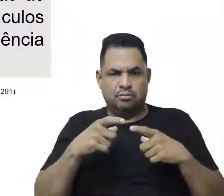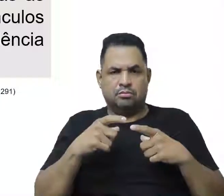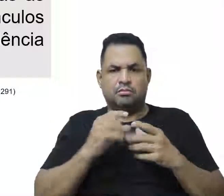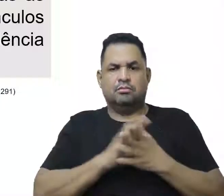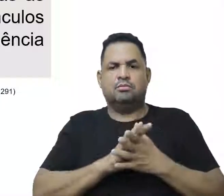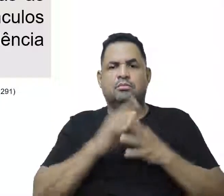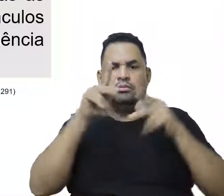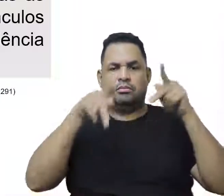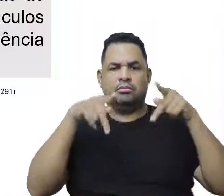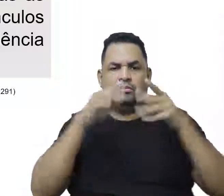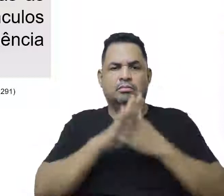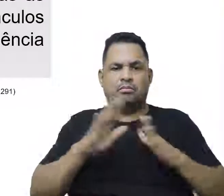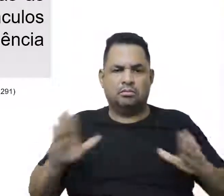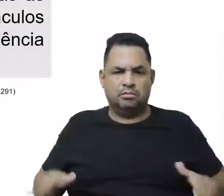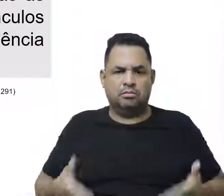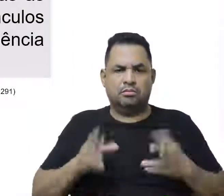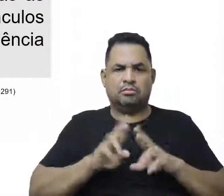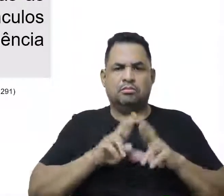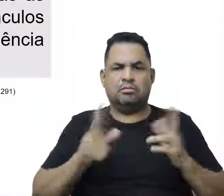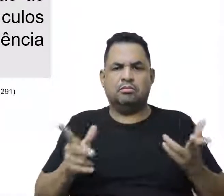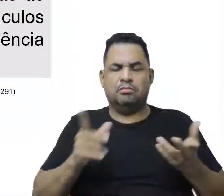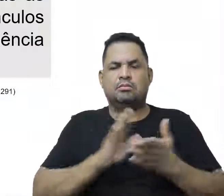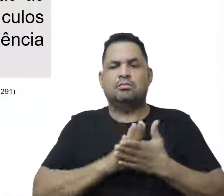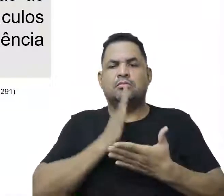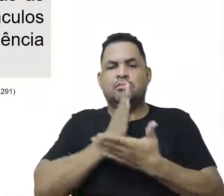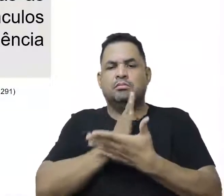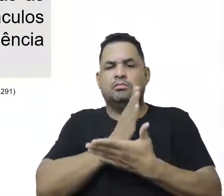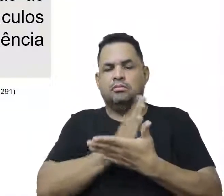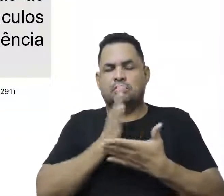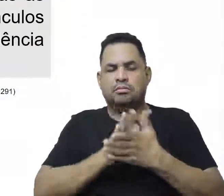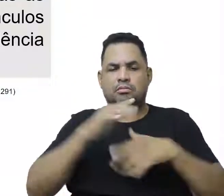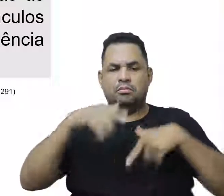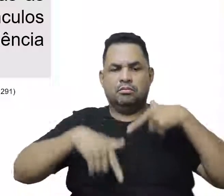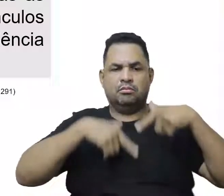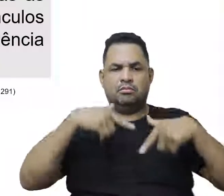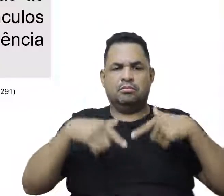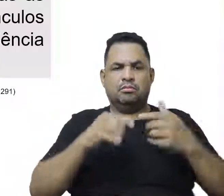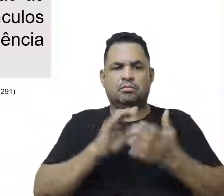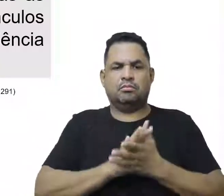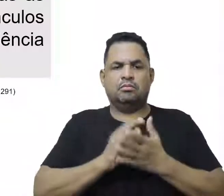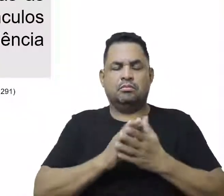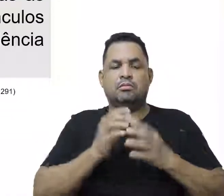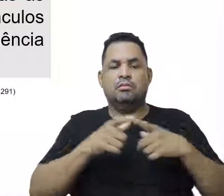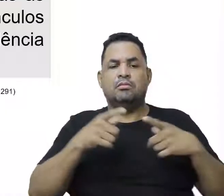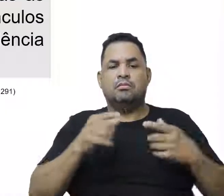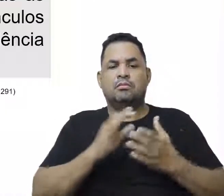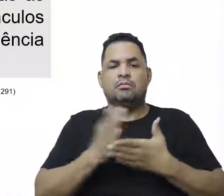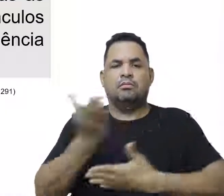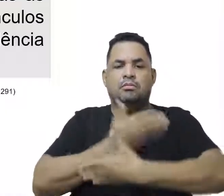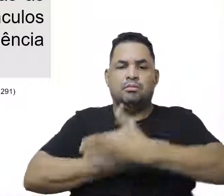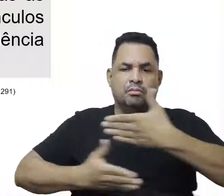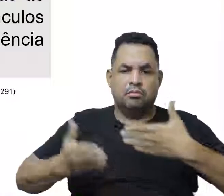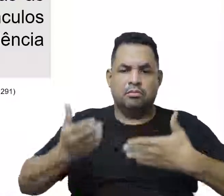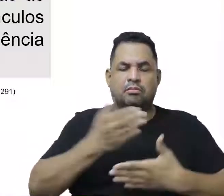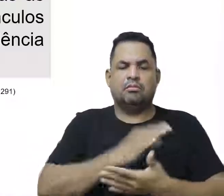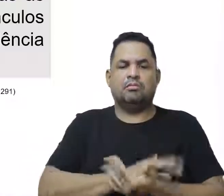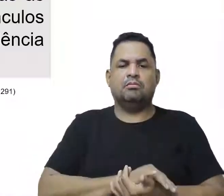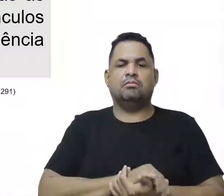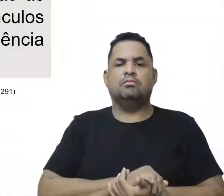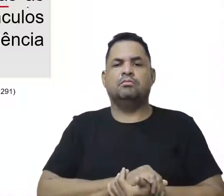território promove a diferenciação das atividades e divisão do trabalho e tem e interações